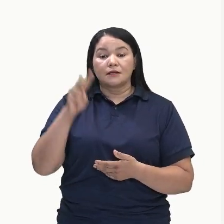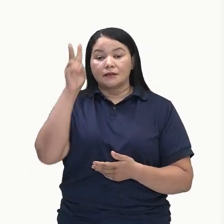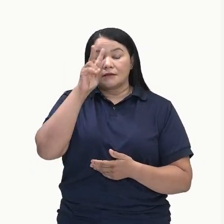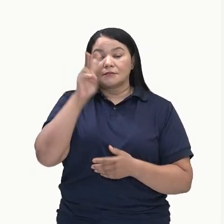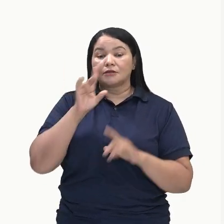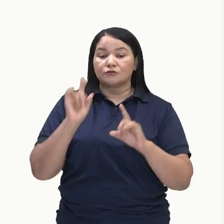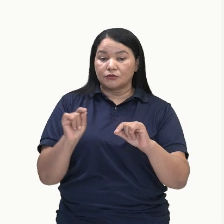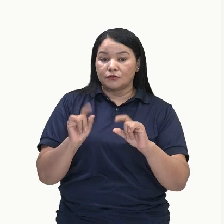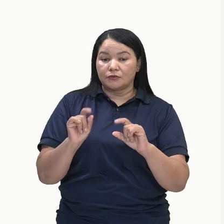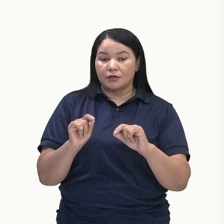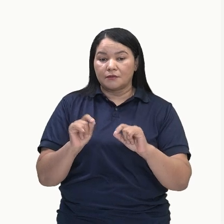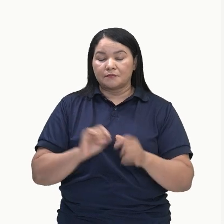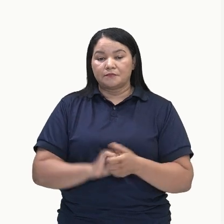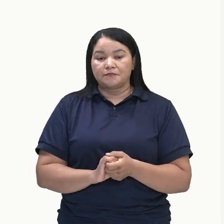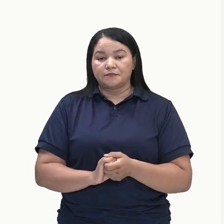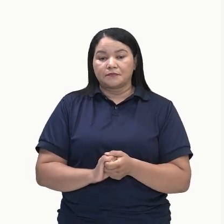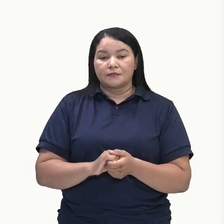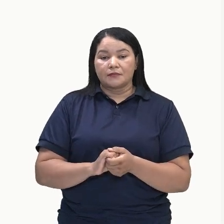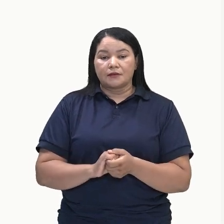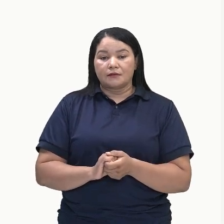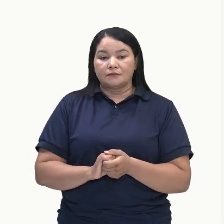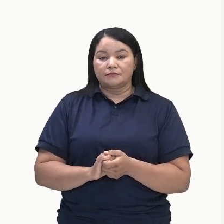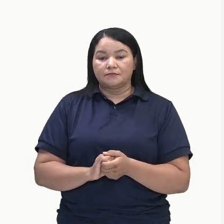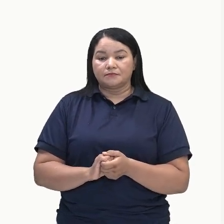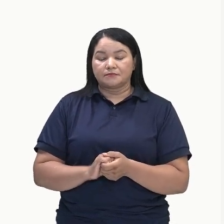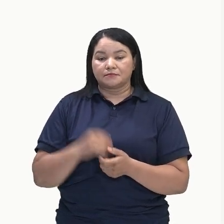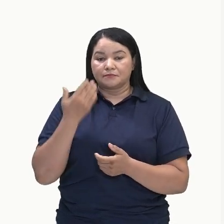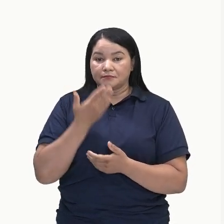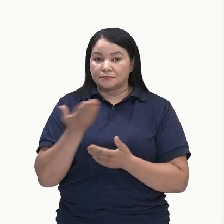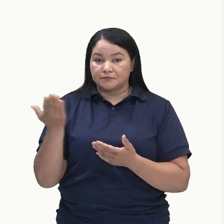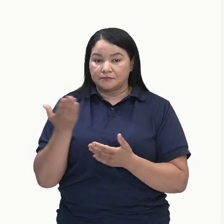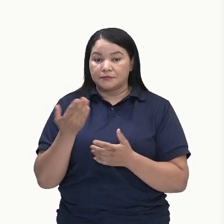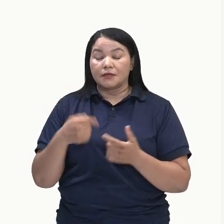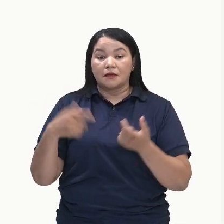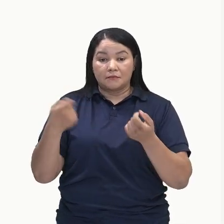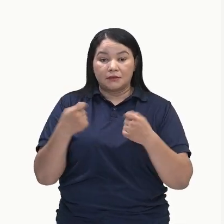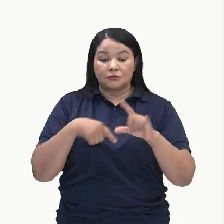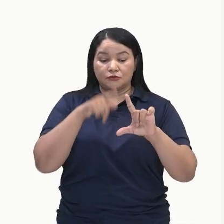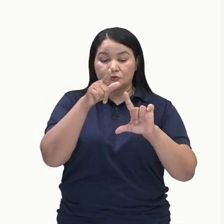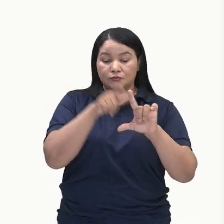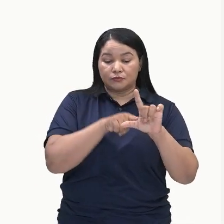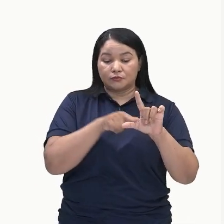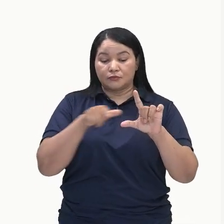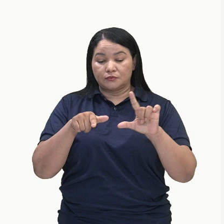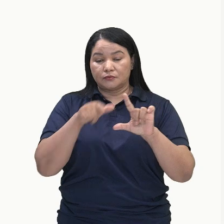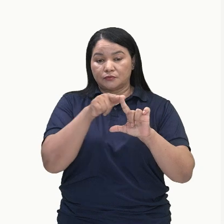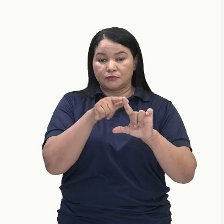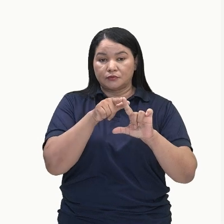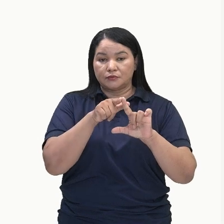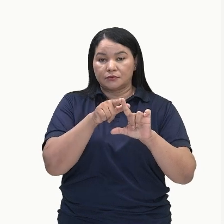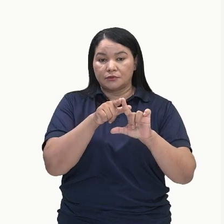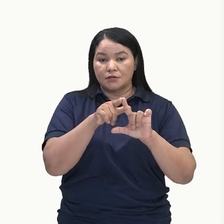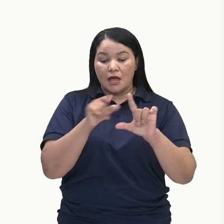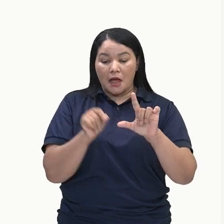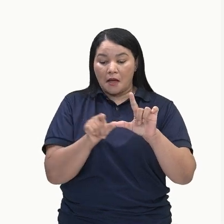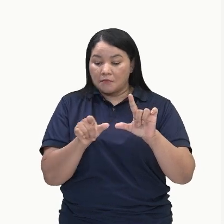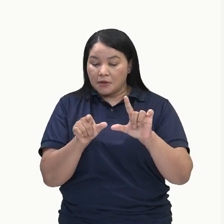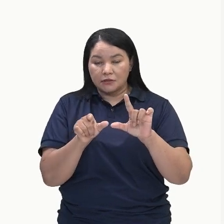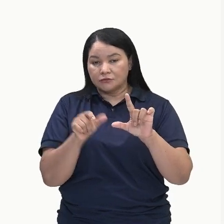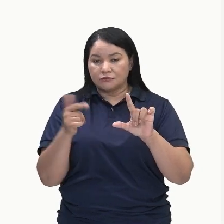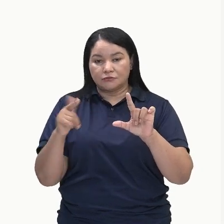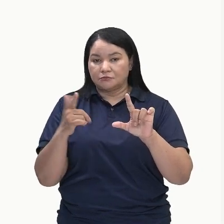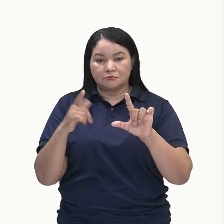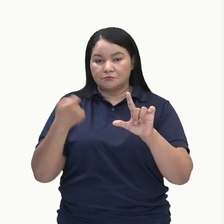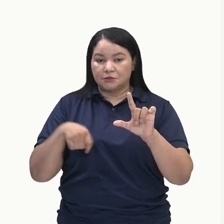polígono ali vai ser uma figura fechada, ou seja, não pode ter ali nenhuma abertura